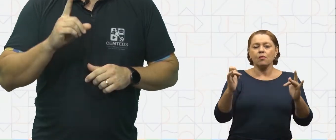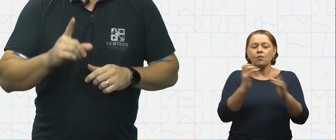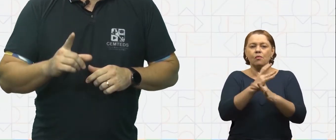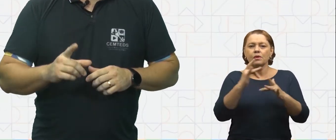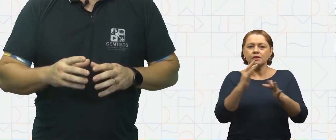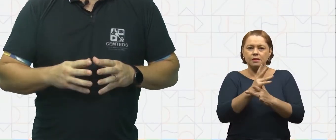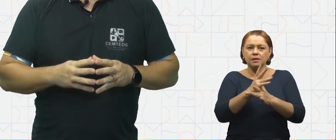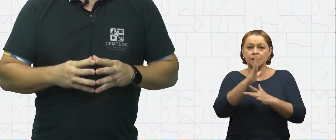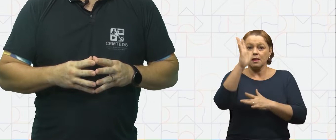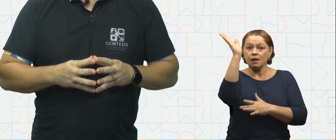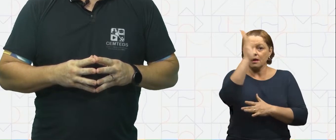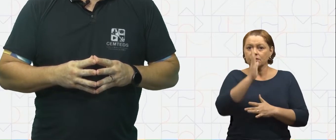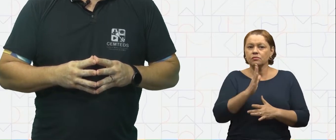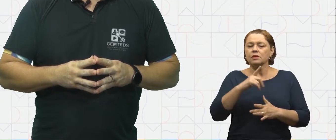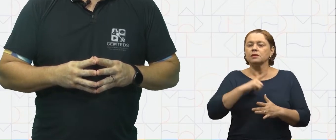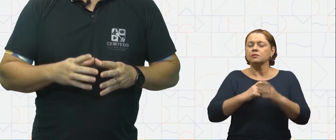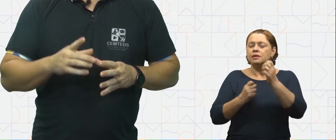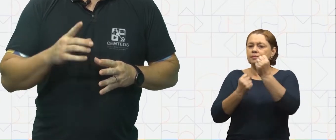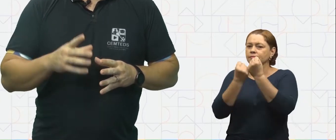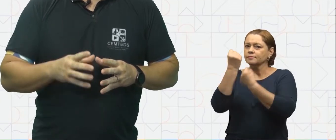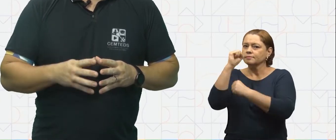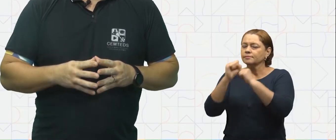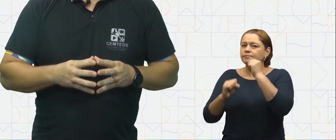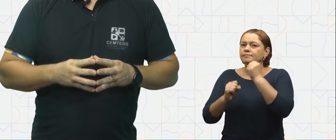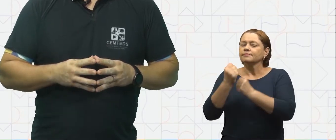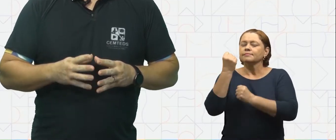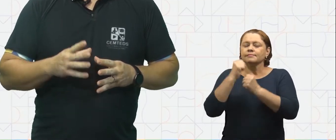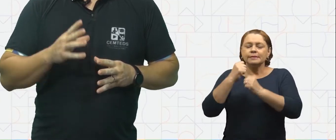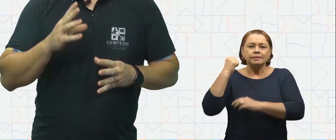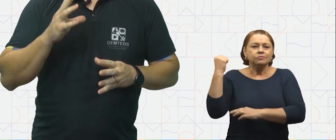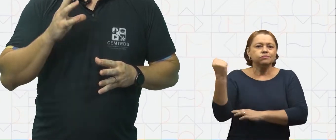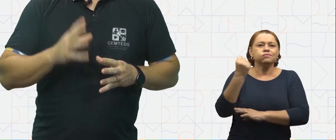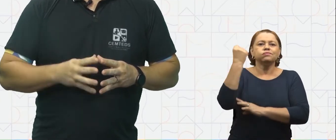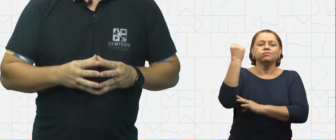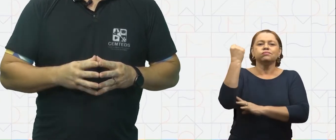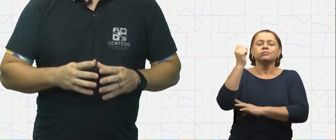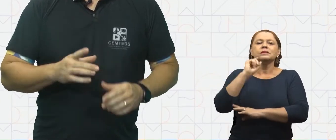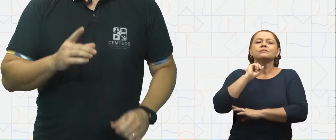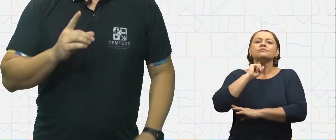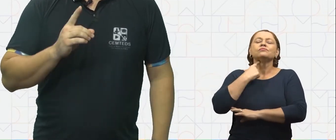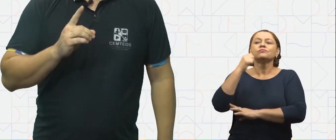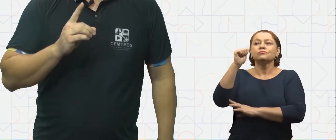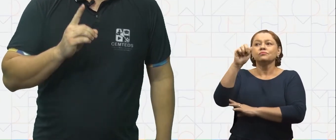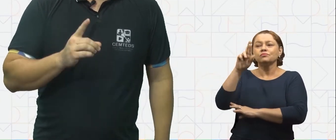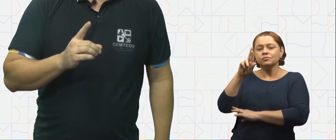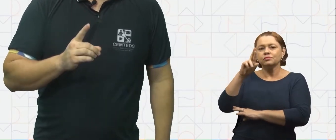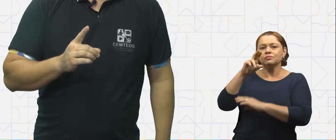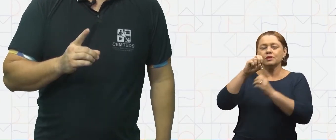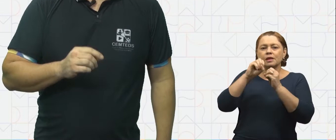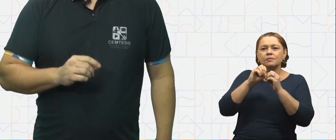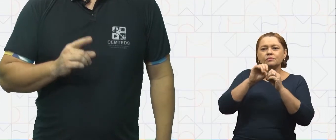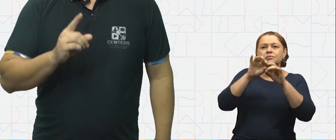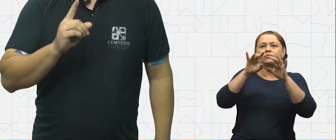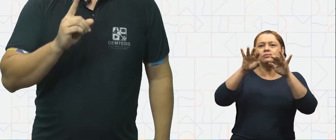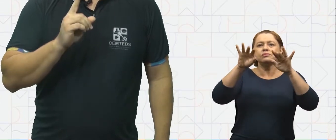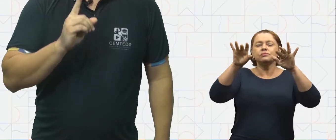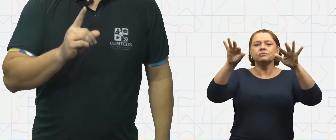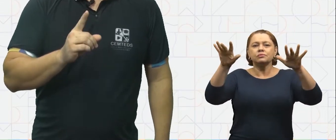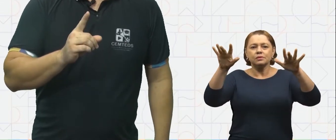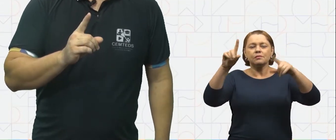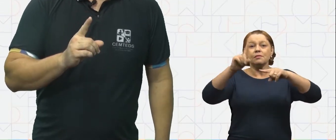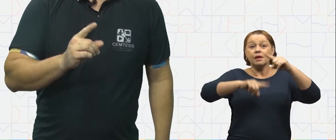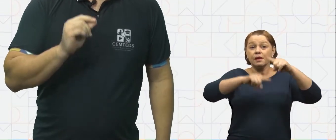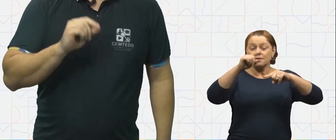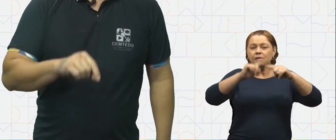existem fábricas muito poluidoras que liberam em seu processo produtivo material particulado. Veremos